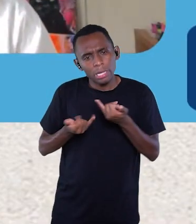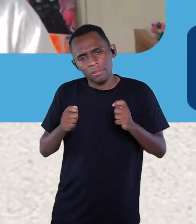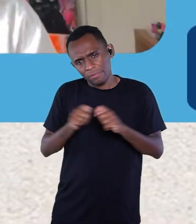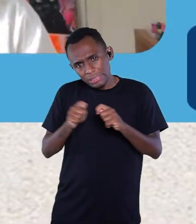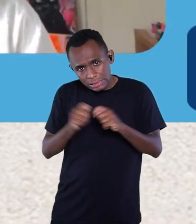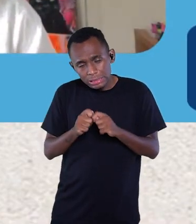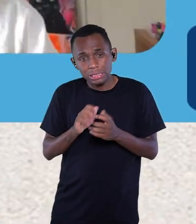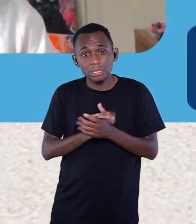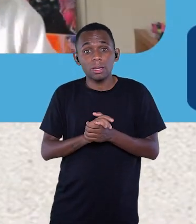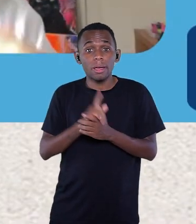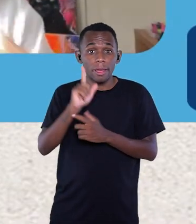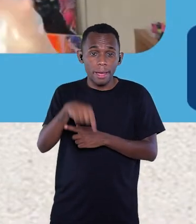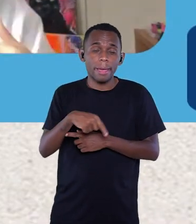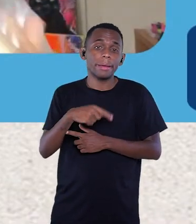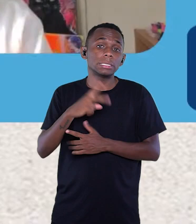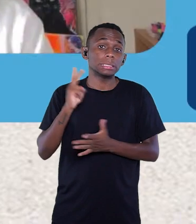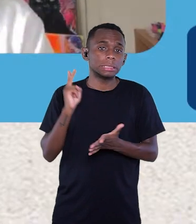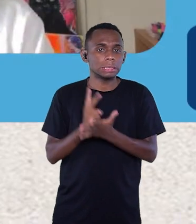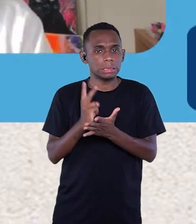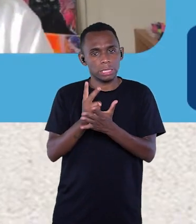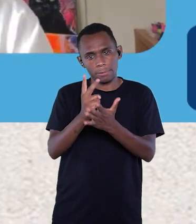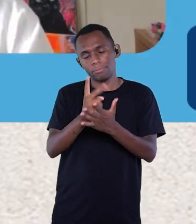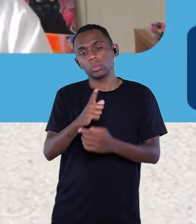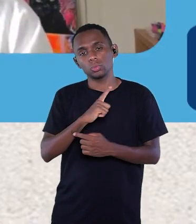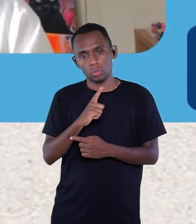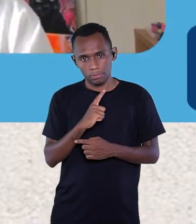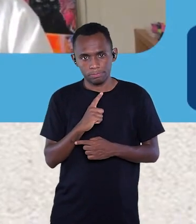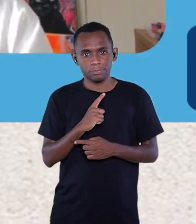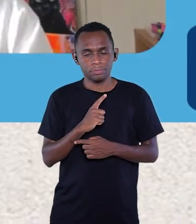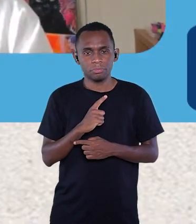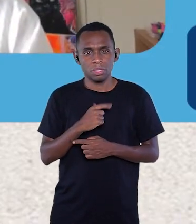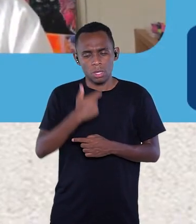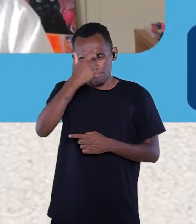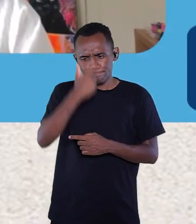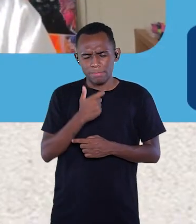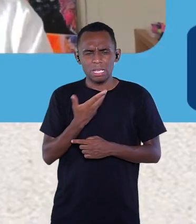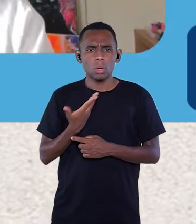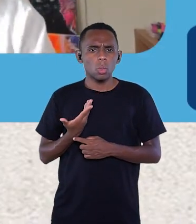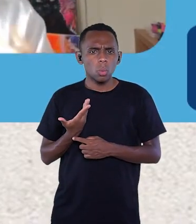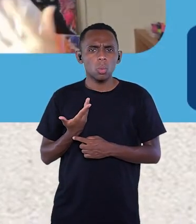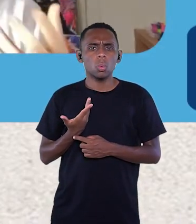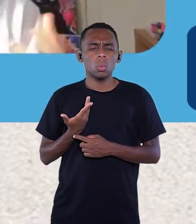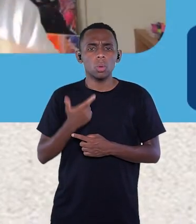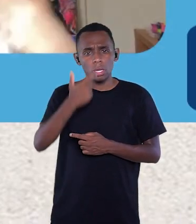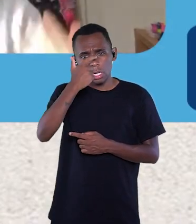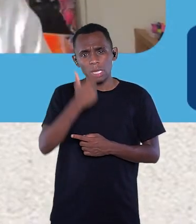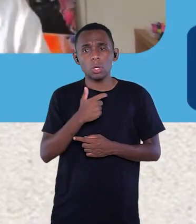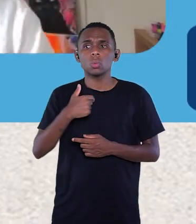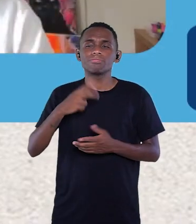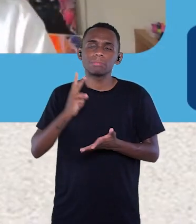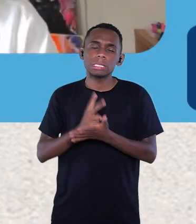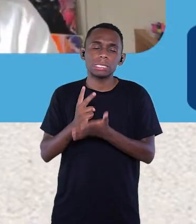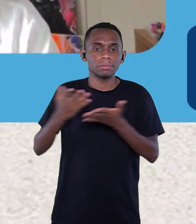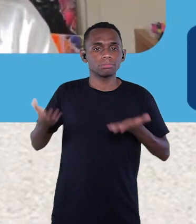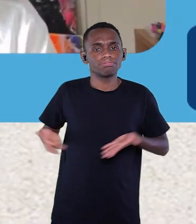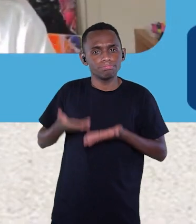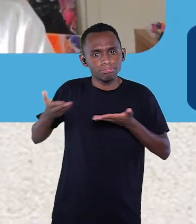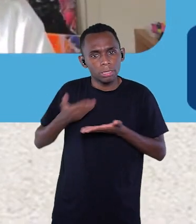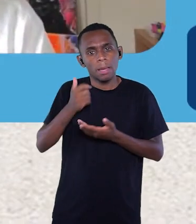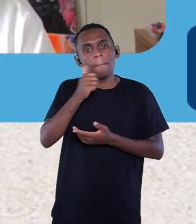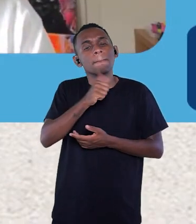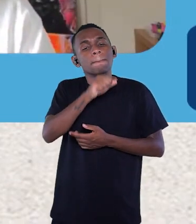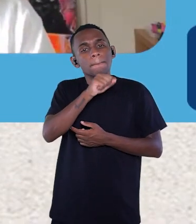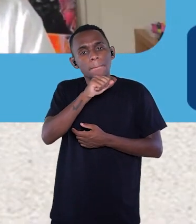que era uma coisa que sempre existiu, né? Eu não, eu fui muito estimulada também assim, pela